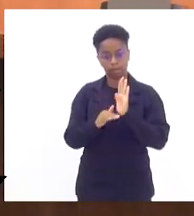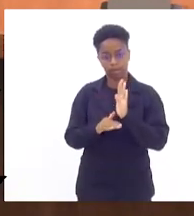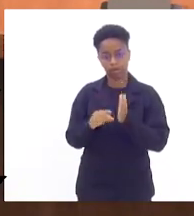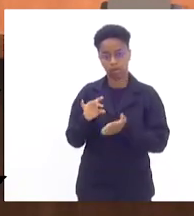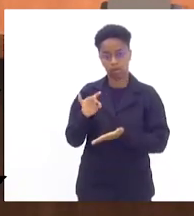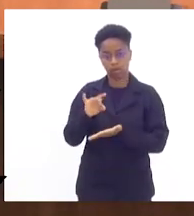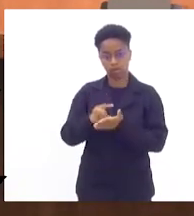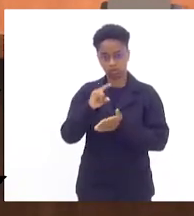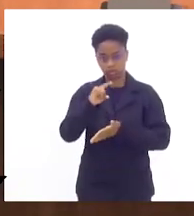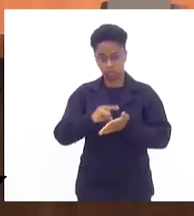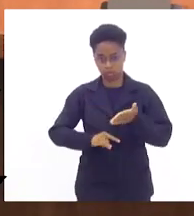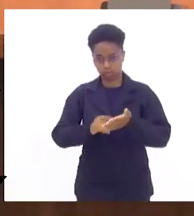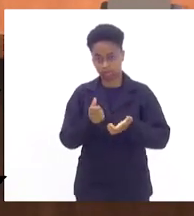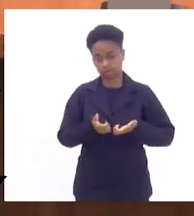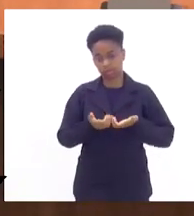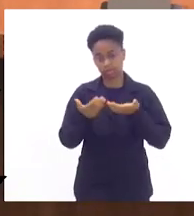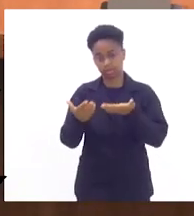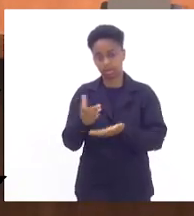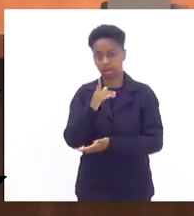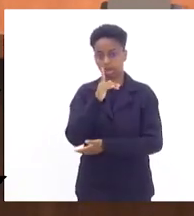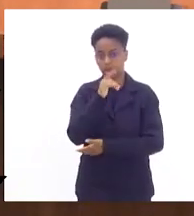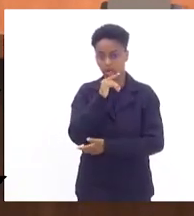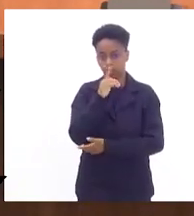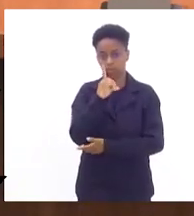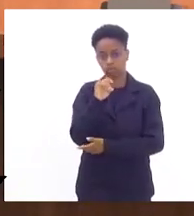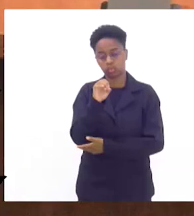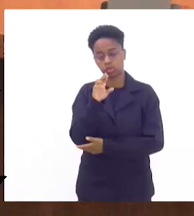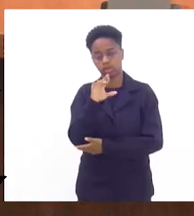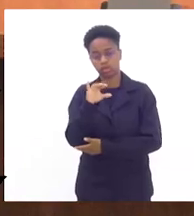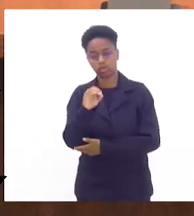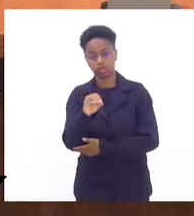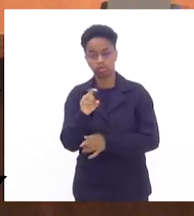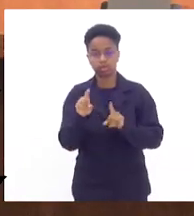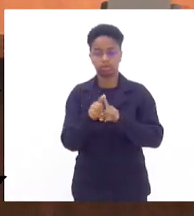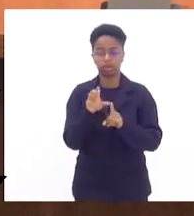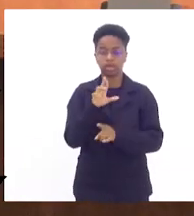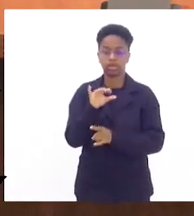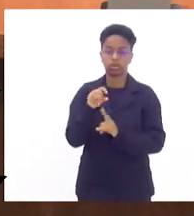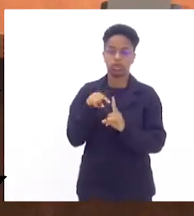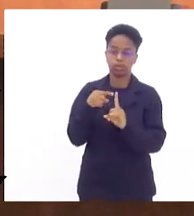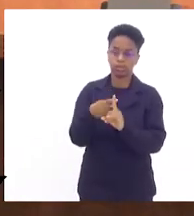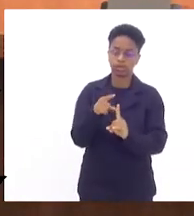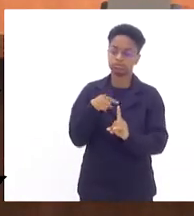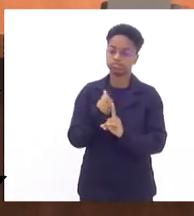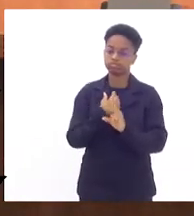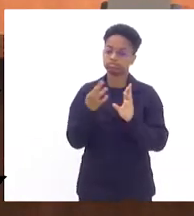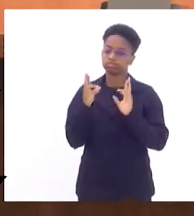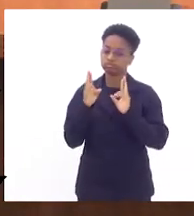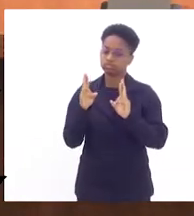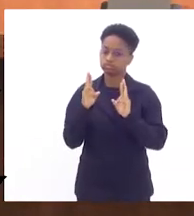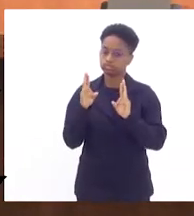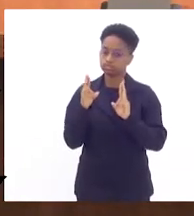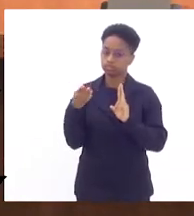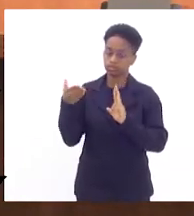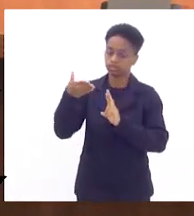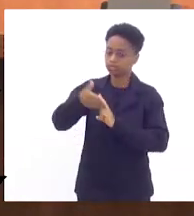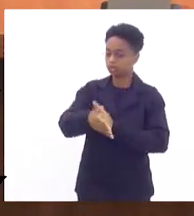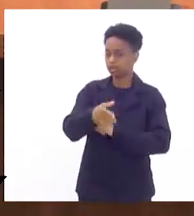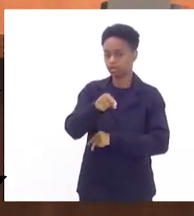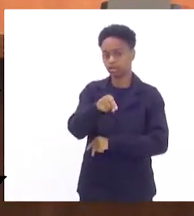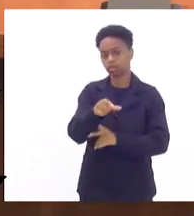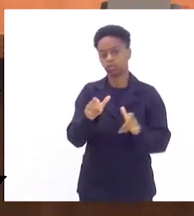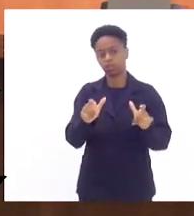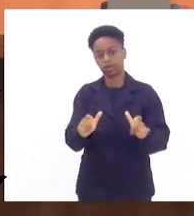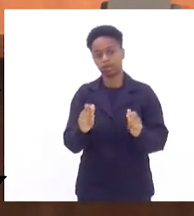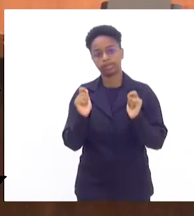para Água do Rio, Rio Mais, e esperamos que estejam lá para a